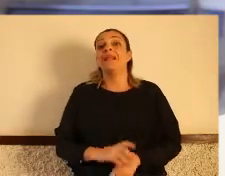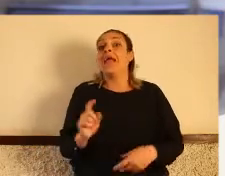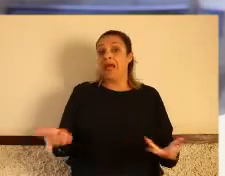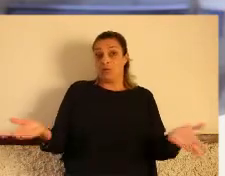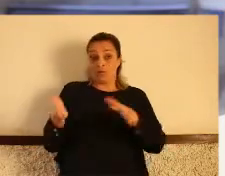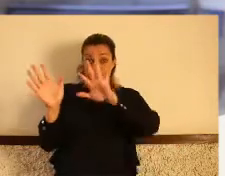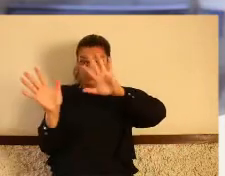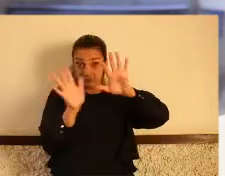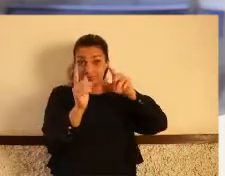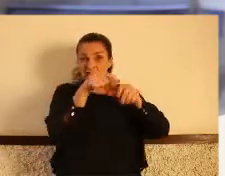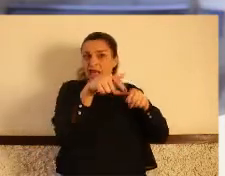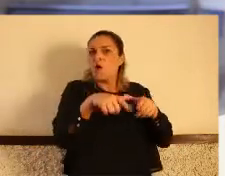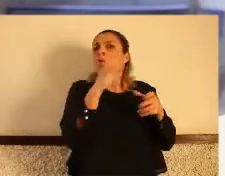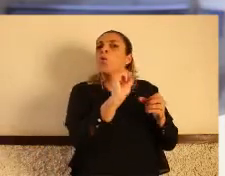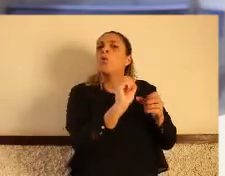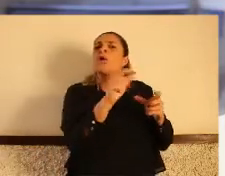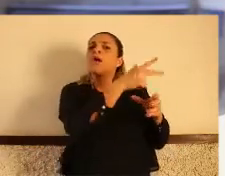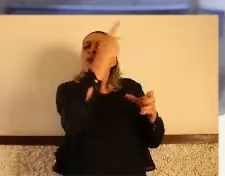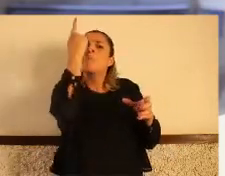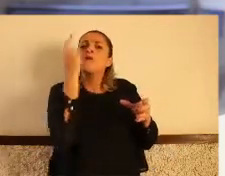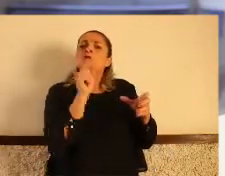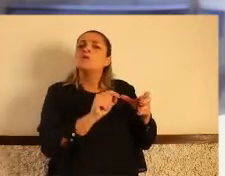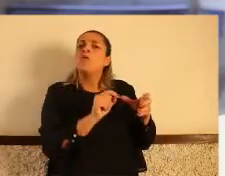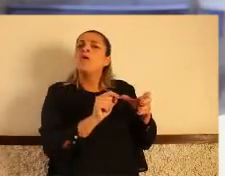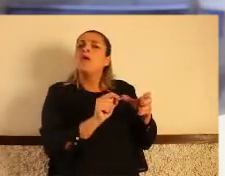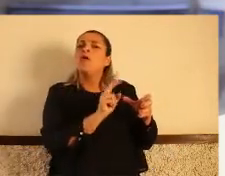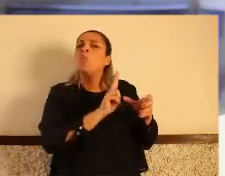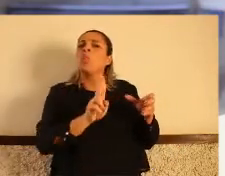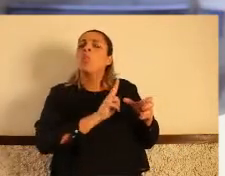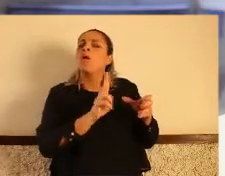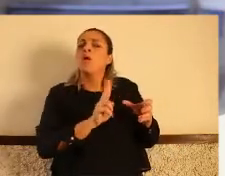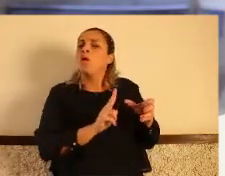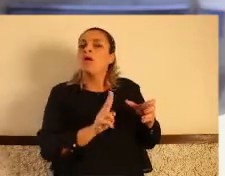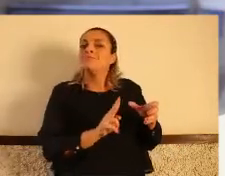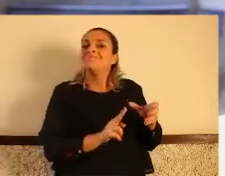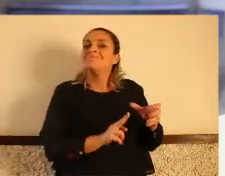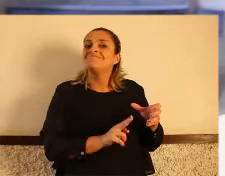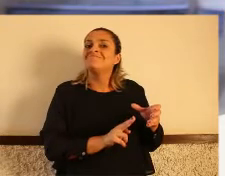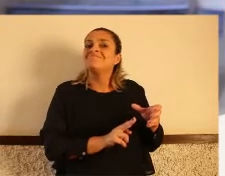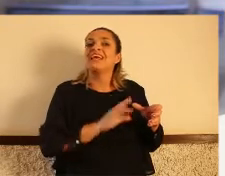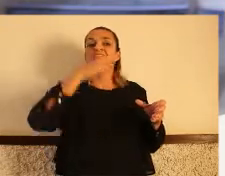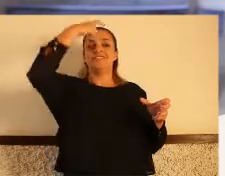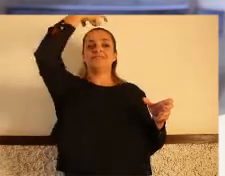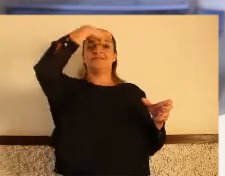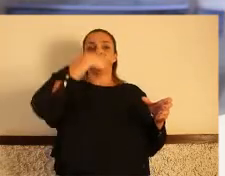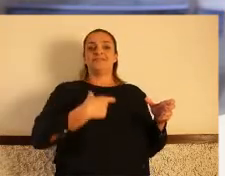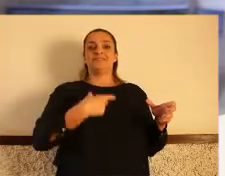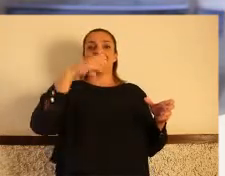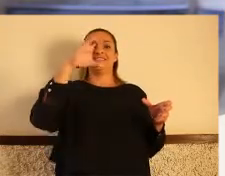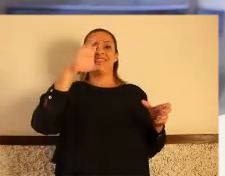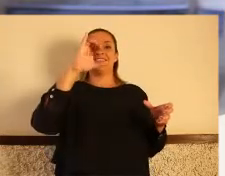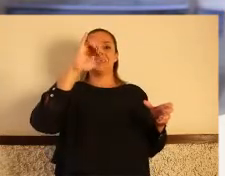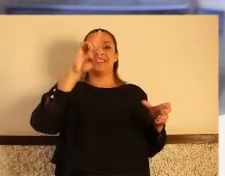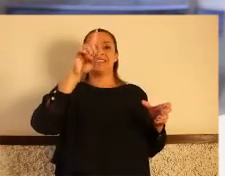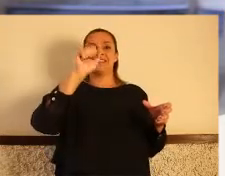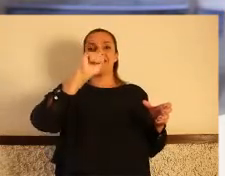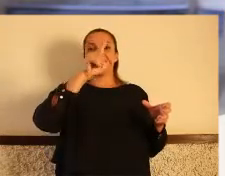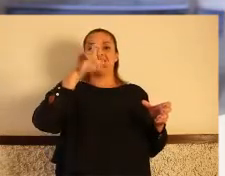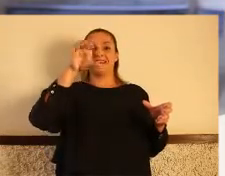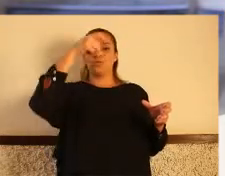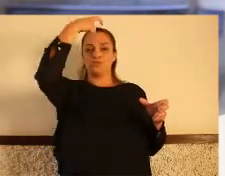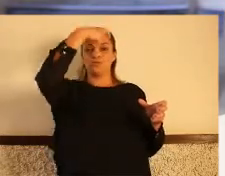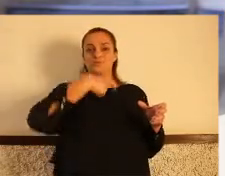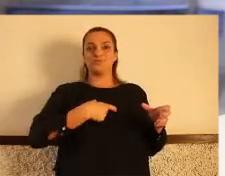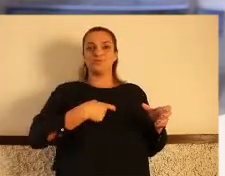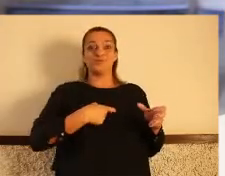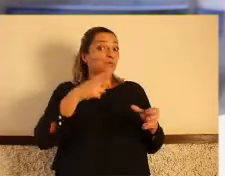esses privilegiados? Como eles se chamam? Simplesmente eles são chamados de cidadãos. A história do mundo clássico, a